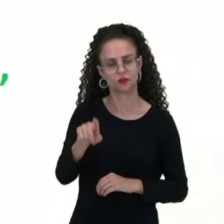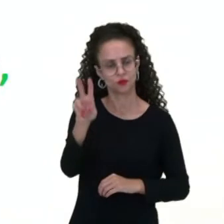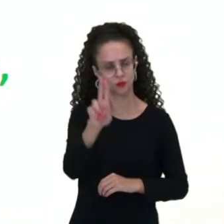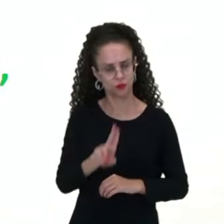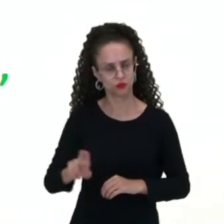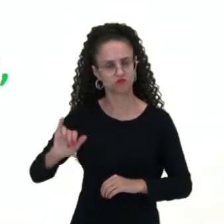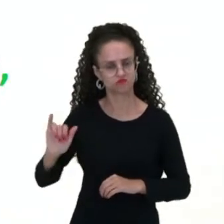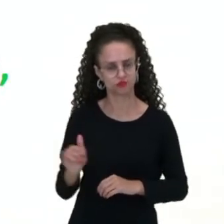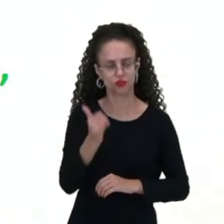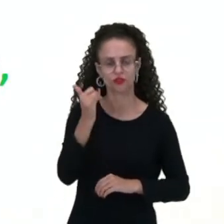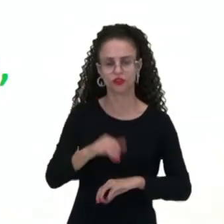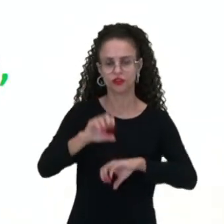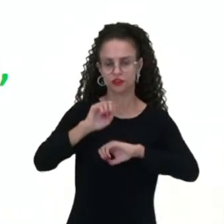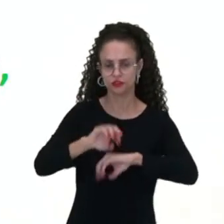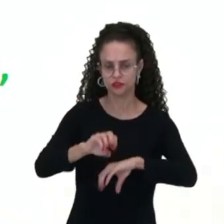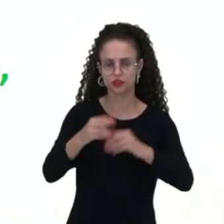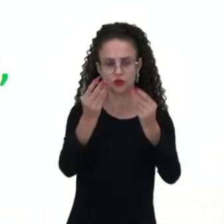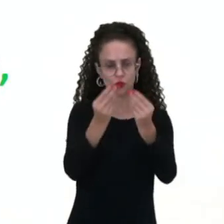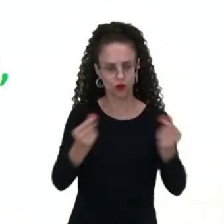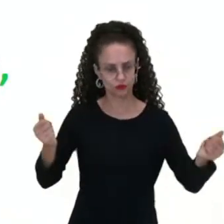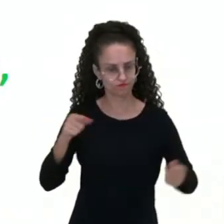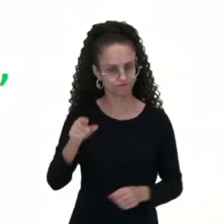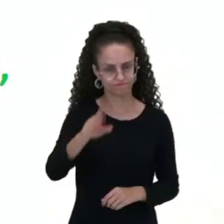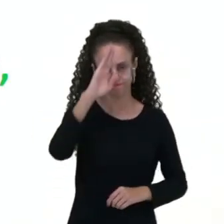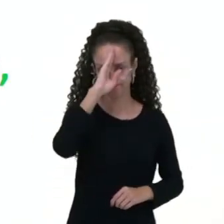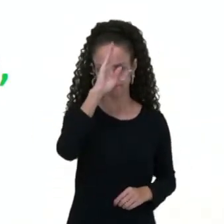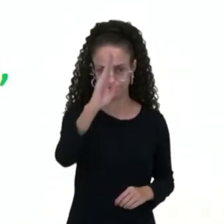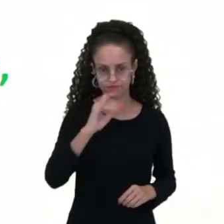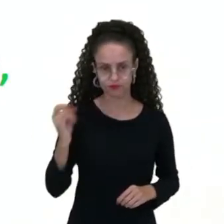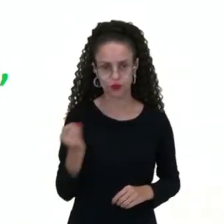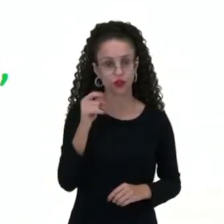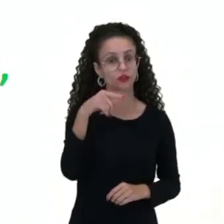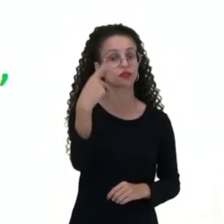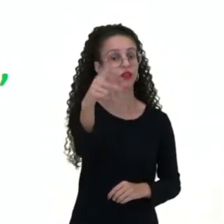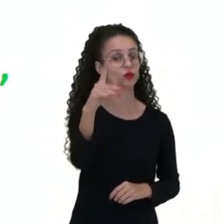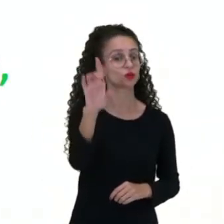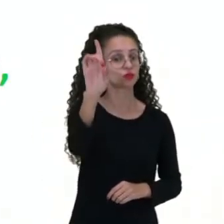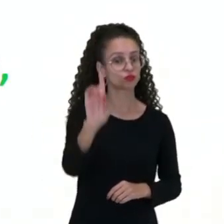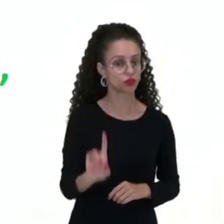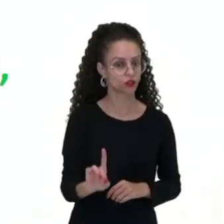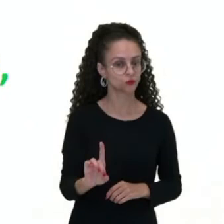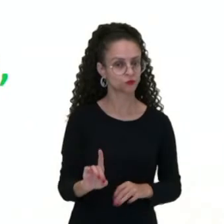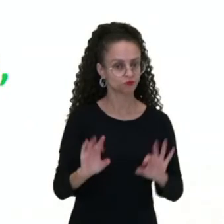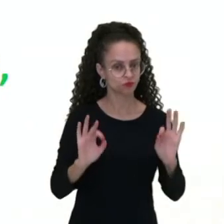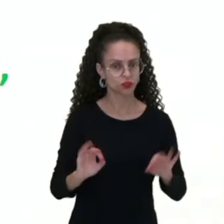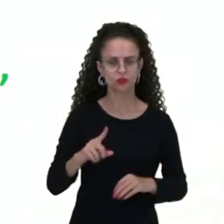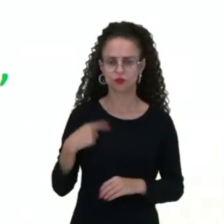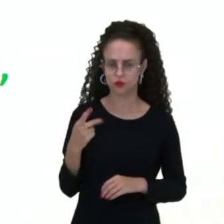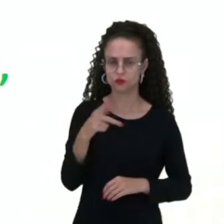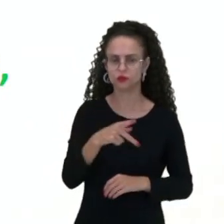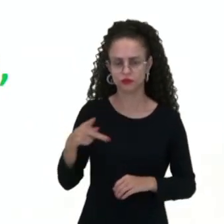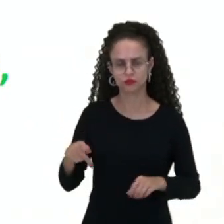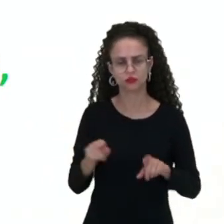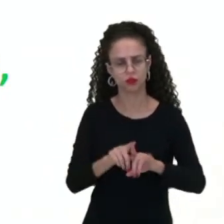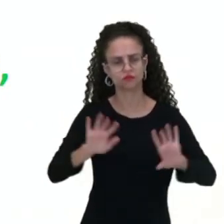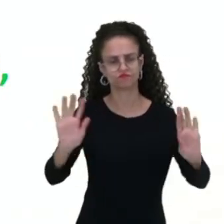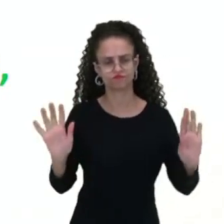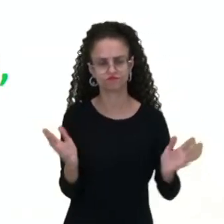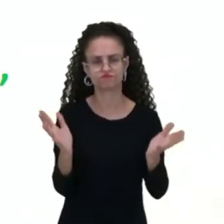de qualidade. Isso é fundamental. Um direito de vocês, que nós possamos, professores também,